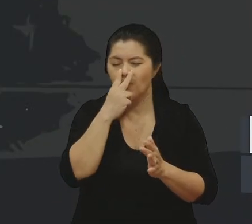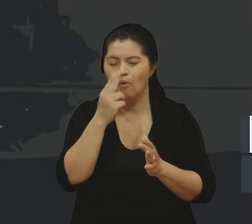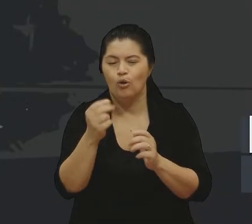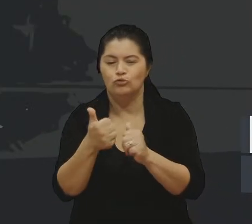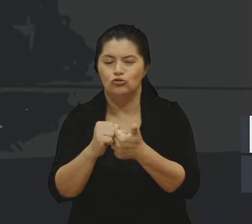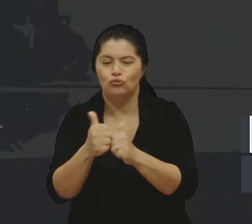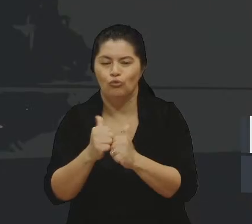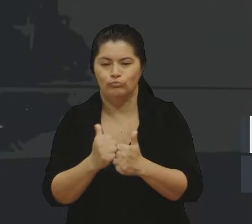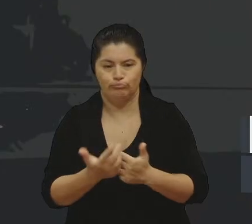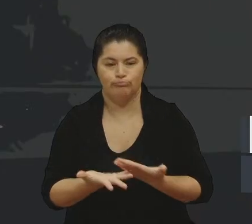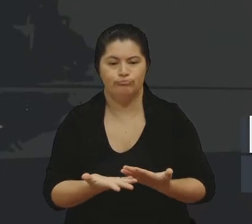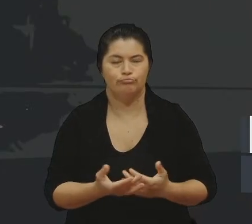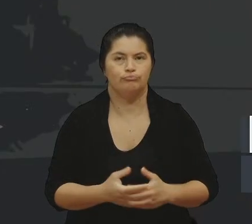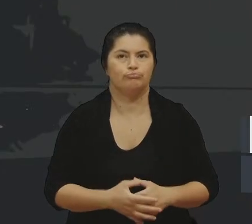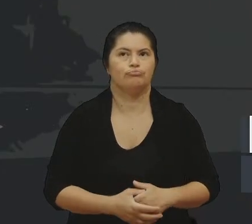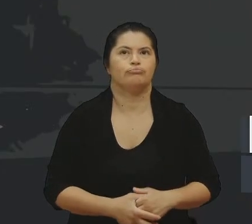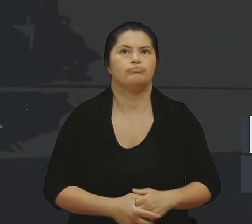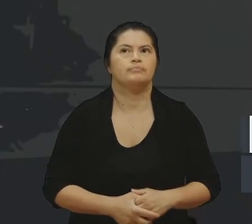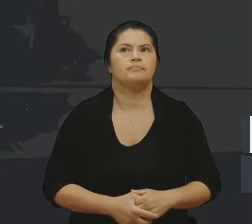passar.